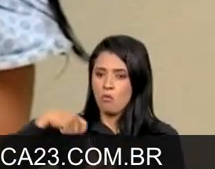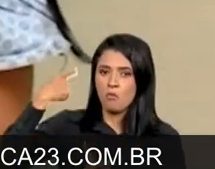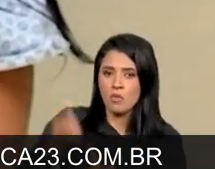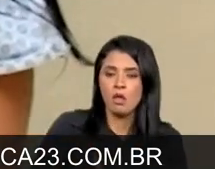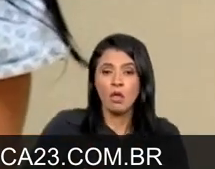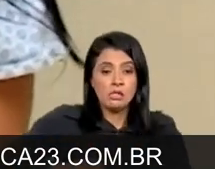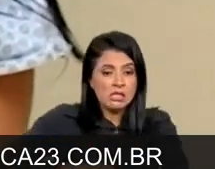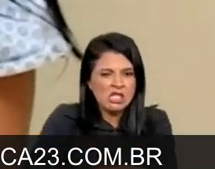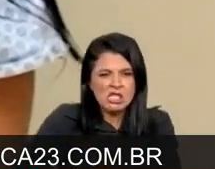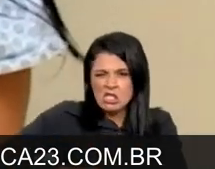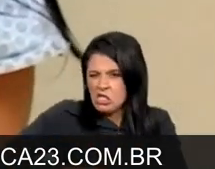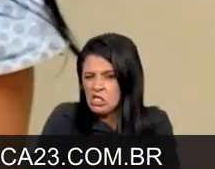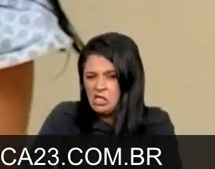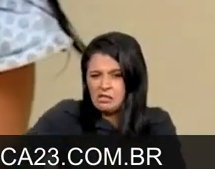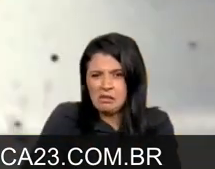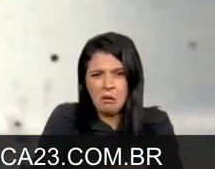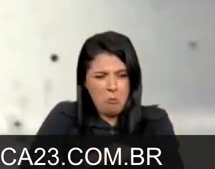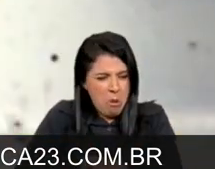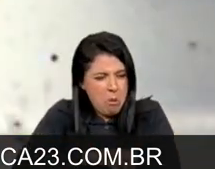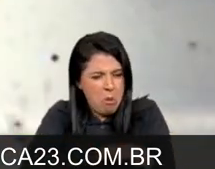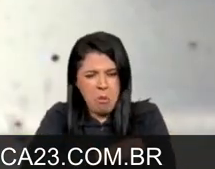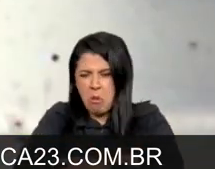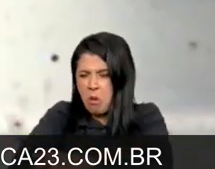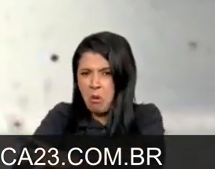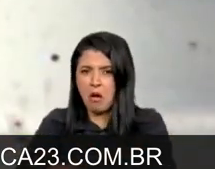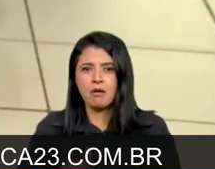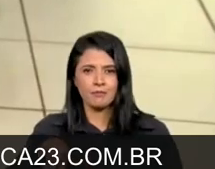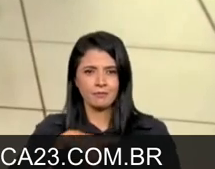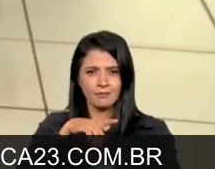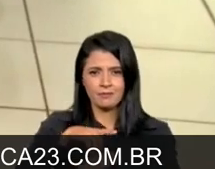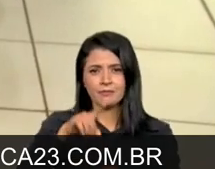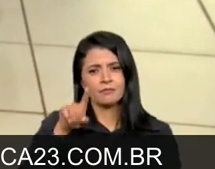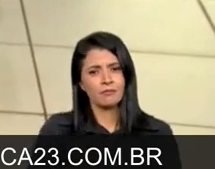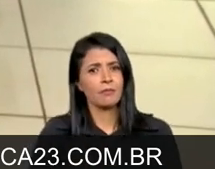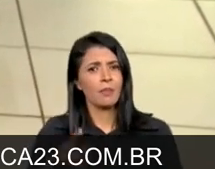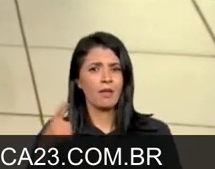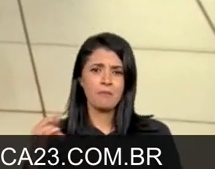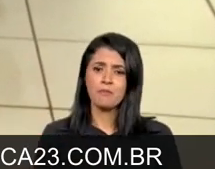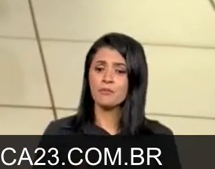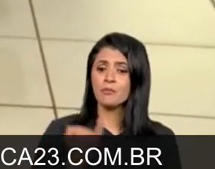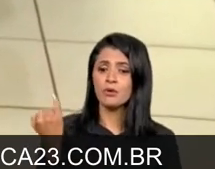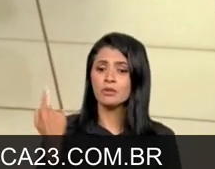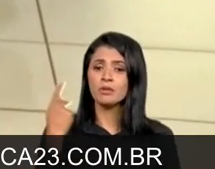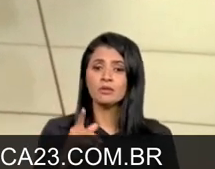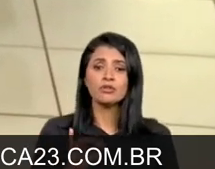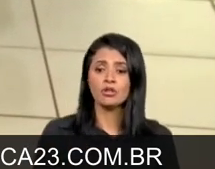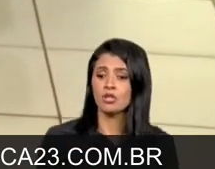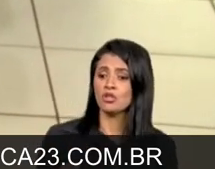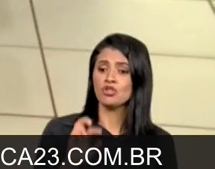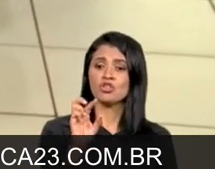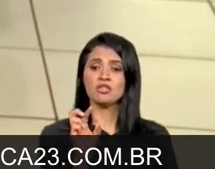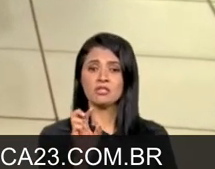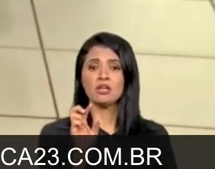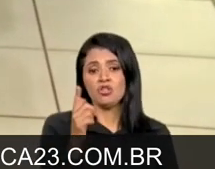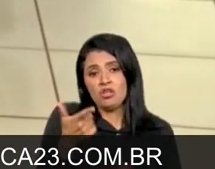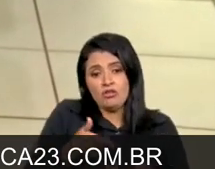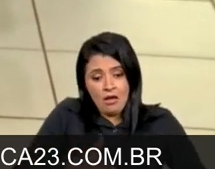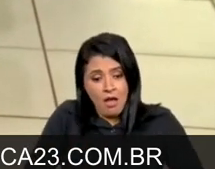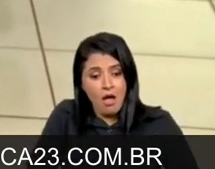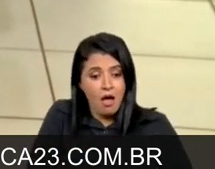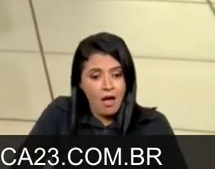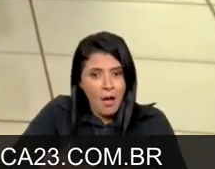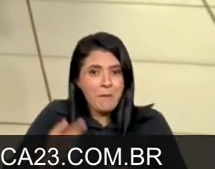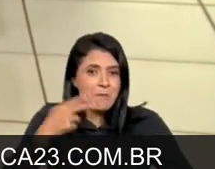coceira insuportável e eu manchei o corpo todo. A dengue se torna uma doença ainda mais importante nas gestantes e puérperas devido